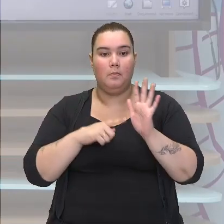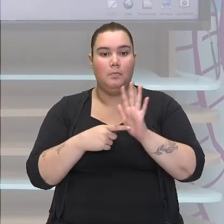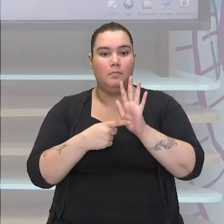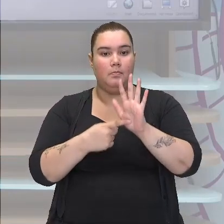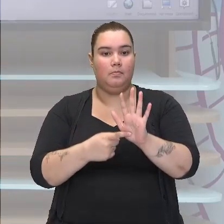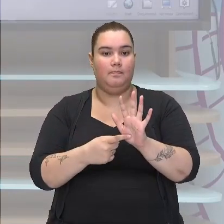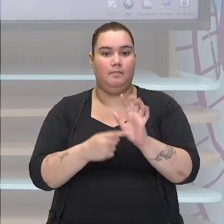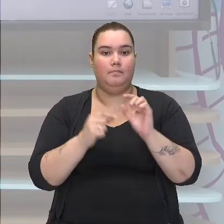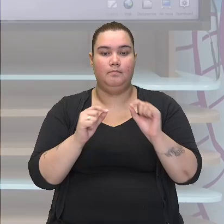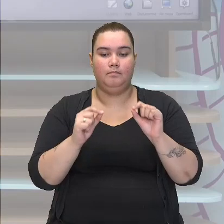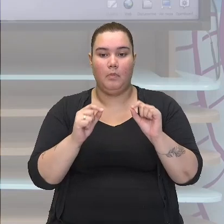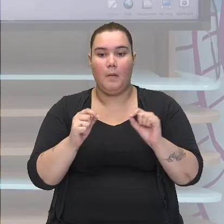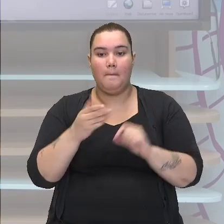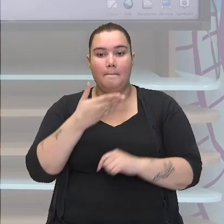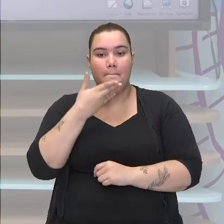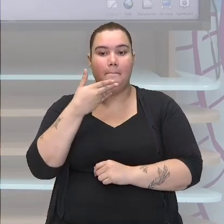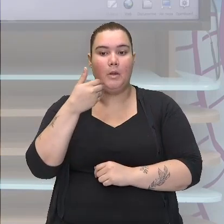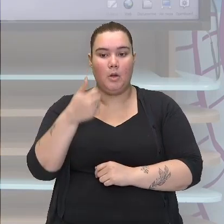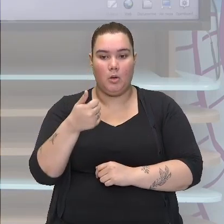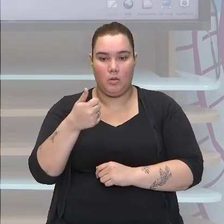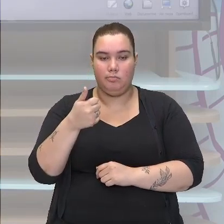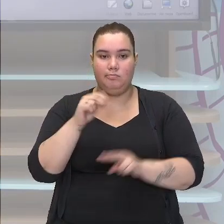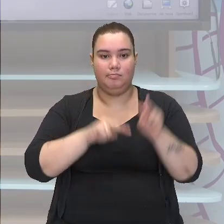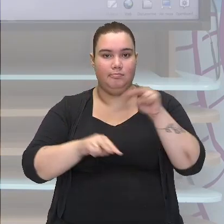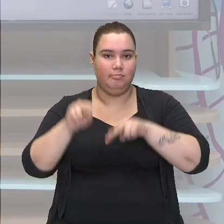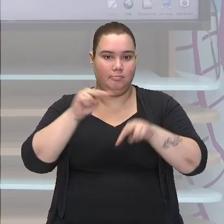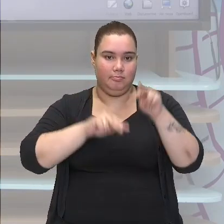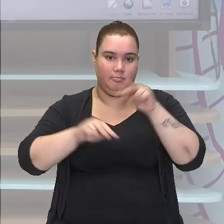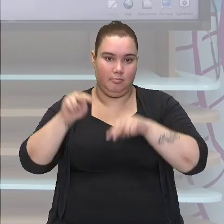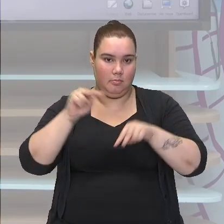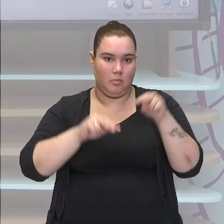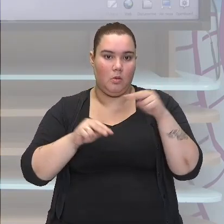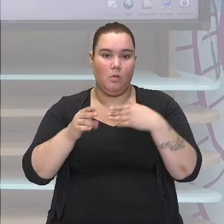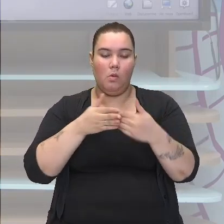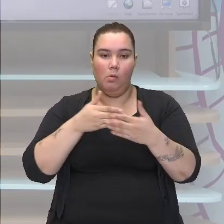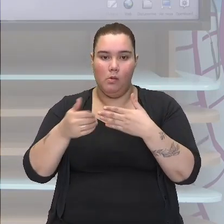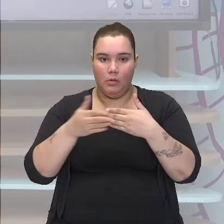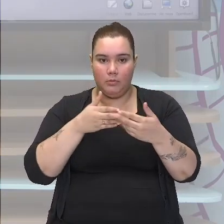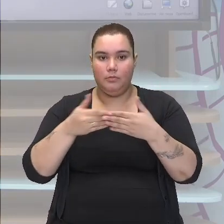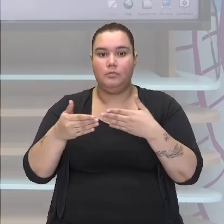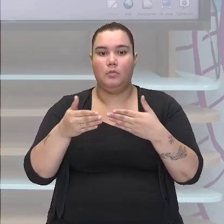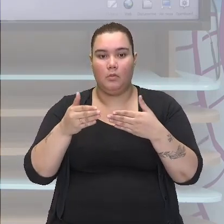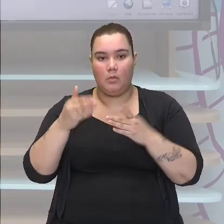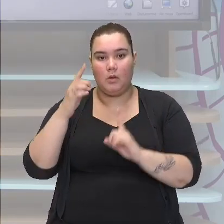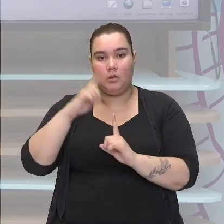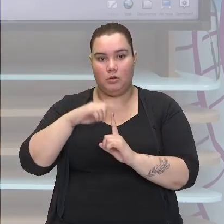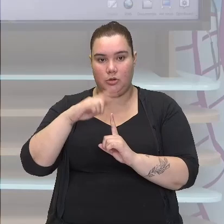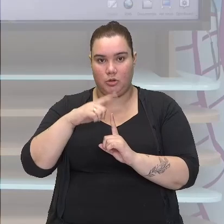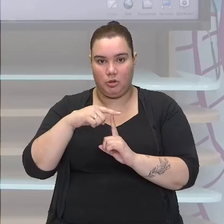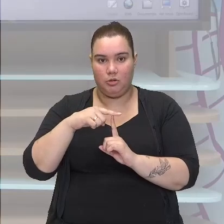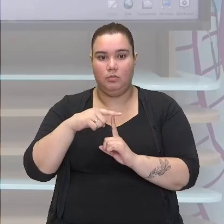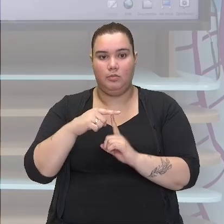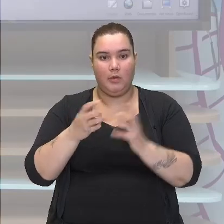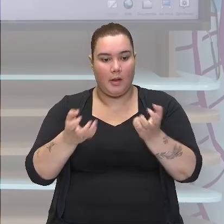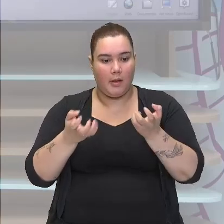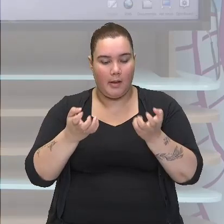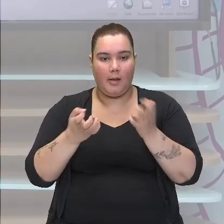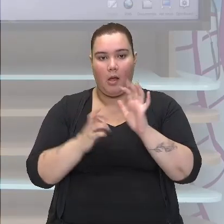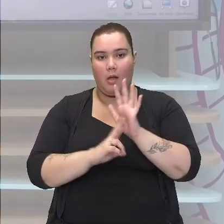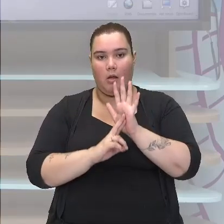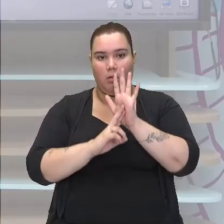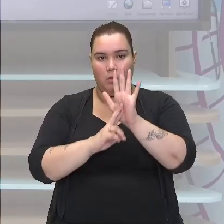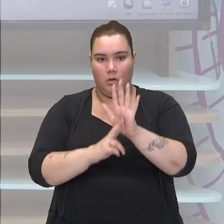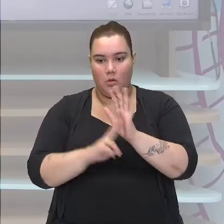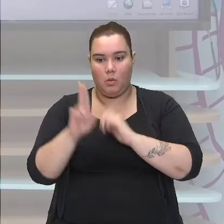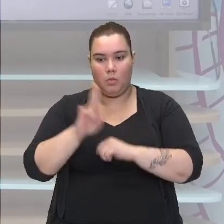realidade, melhor para nós visualizarmos qualquer uma situação que nós queiramos representar